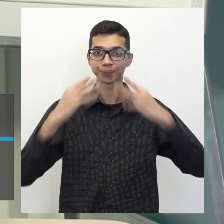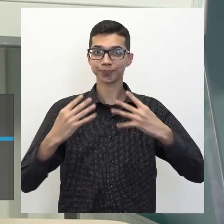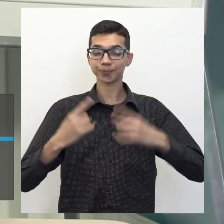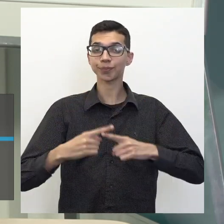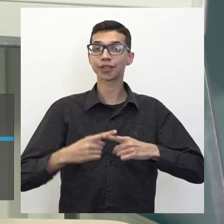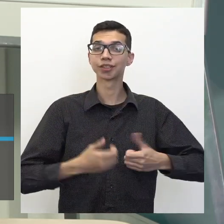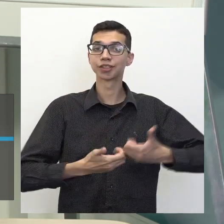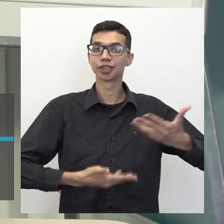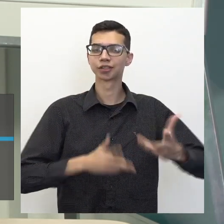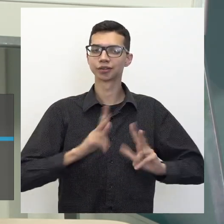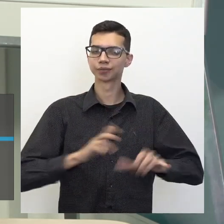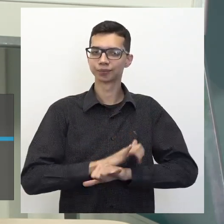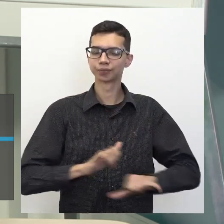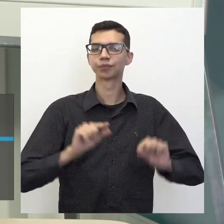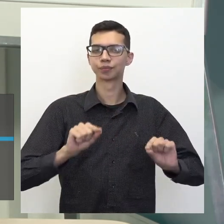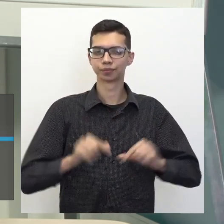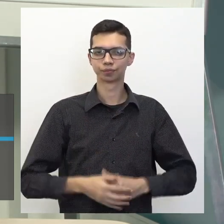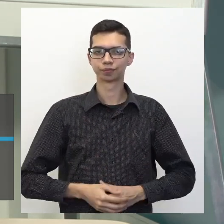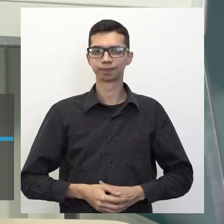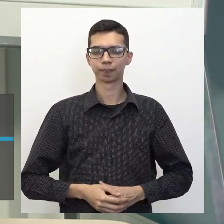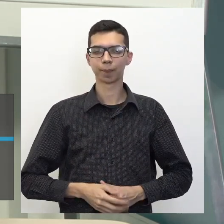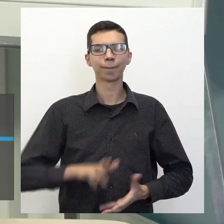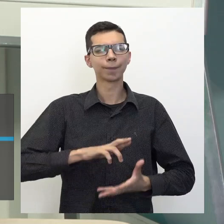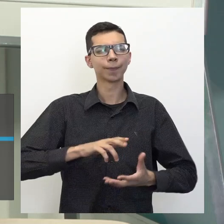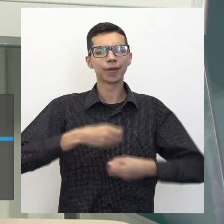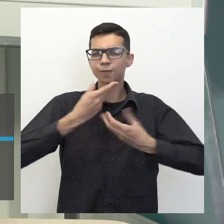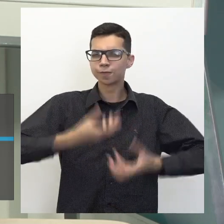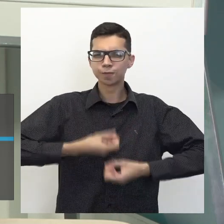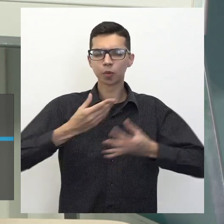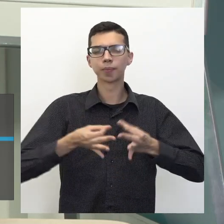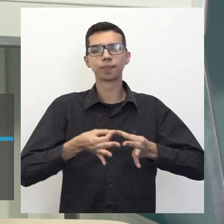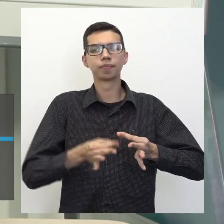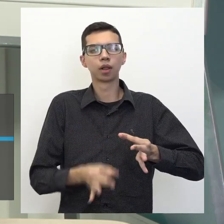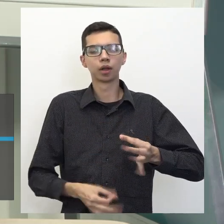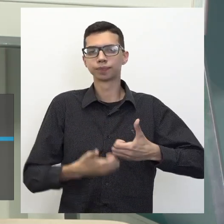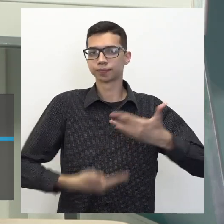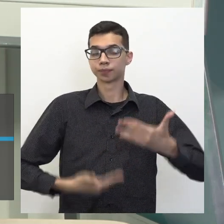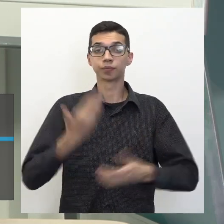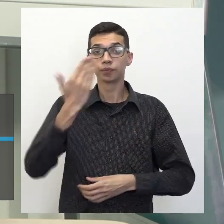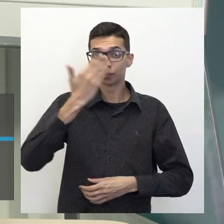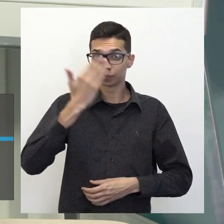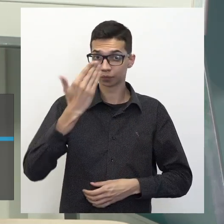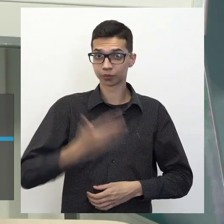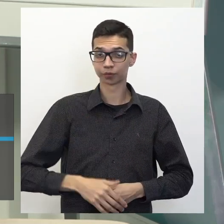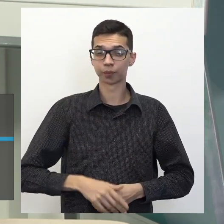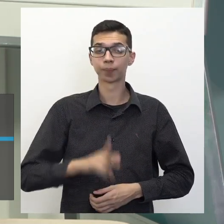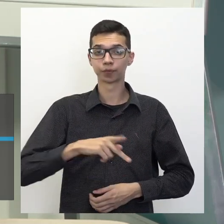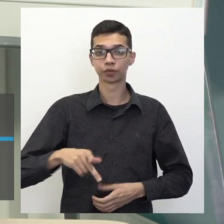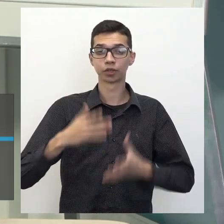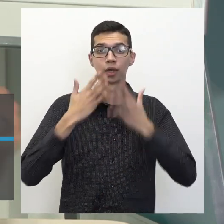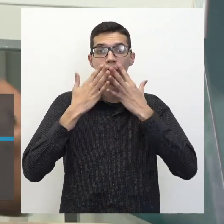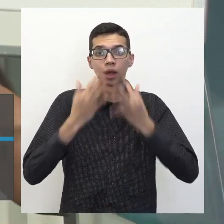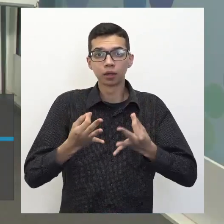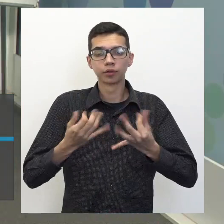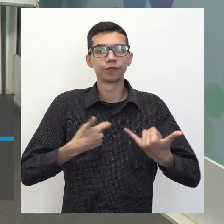só que em cima daquela corrida de tanta informação, a gente acabou não vendo, observando que os professores chamaram a nossa atenção. O